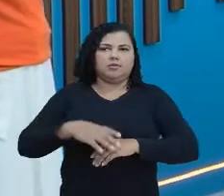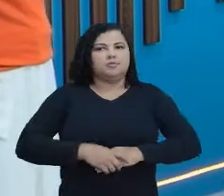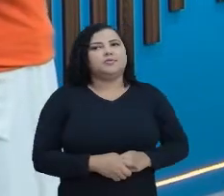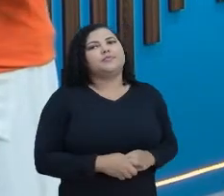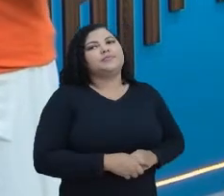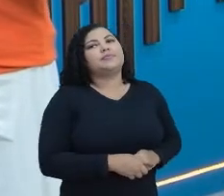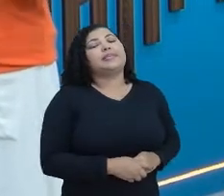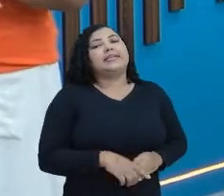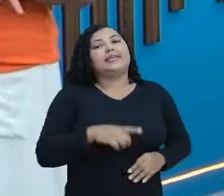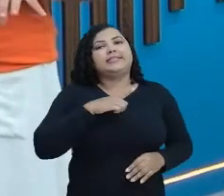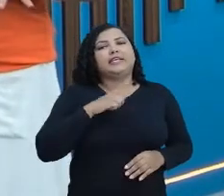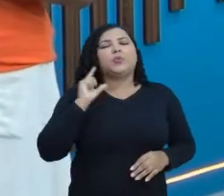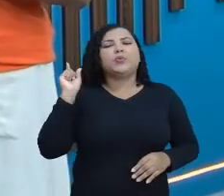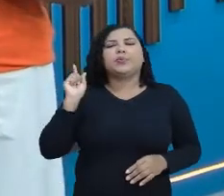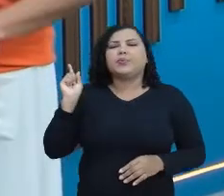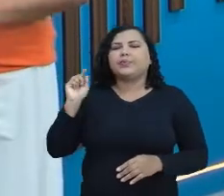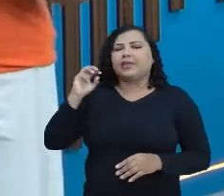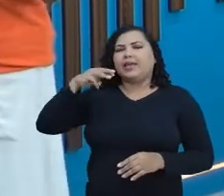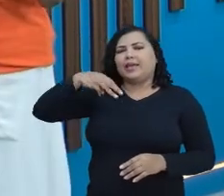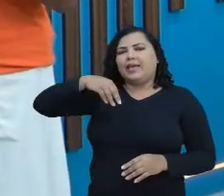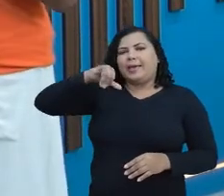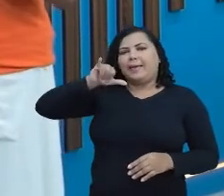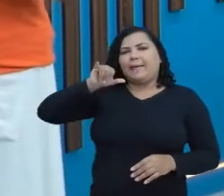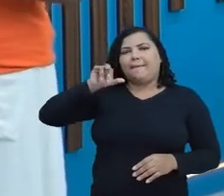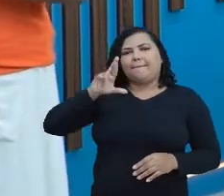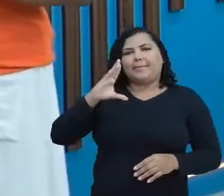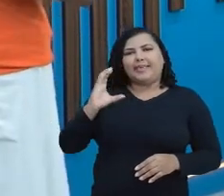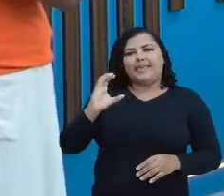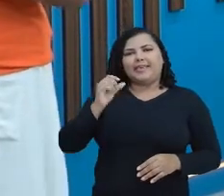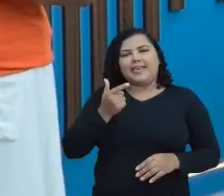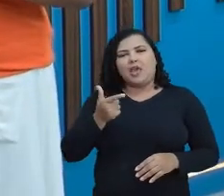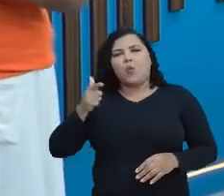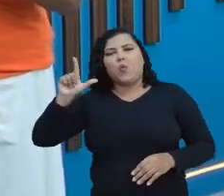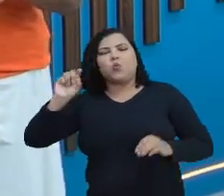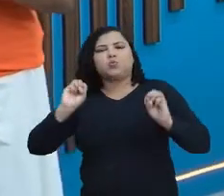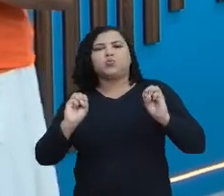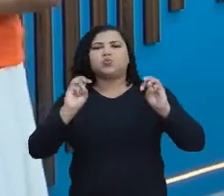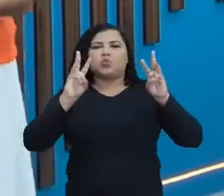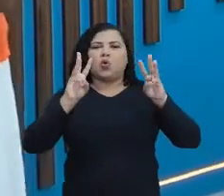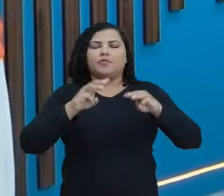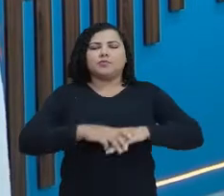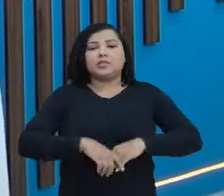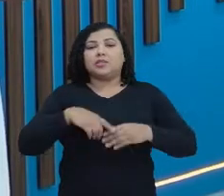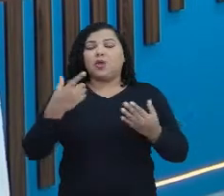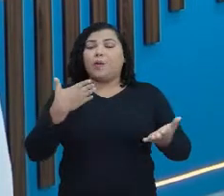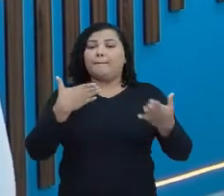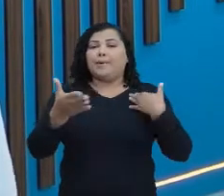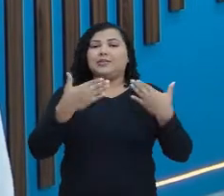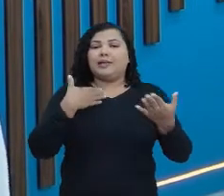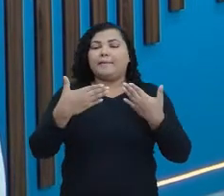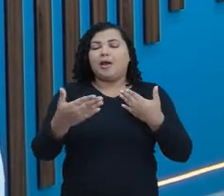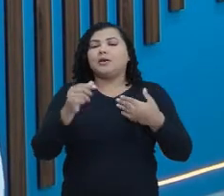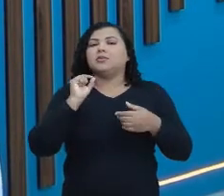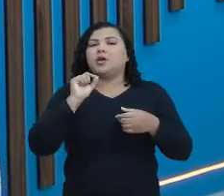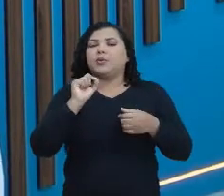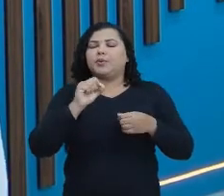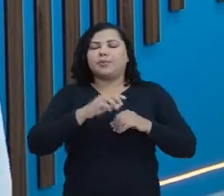E aí a gente tem o Mirk, que aí é um outro sistema, é um outro software. Que aí o bate-papo a gente fazia